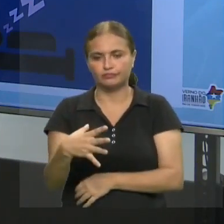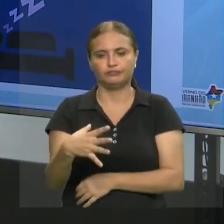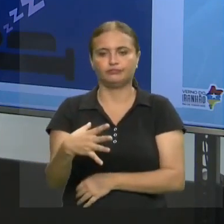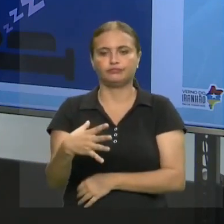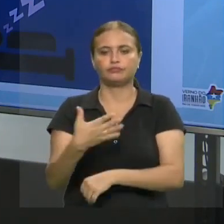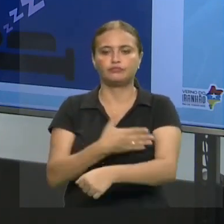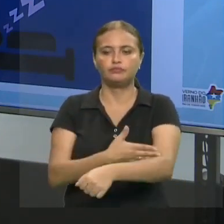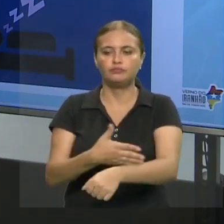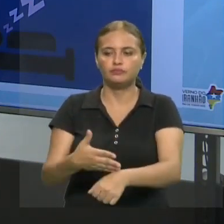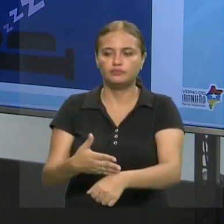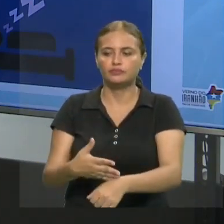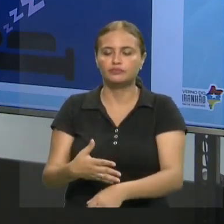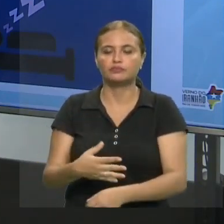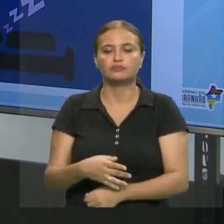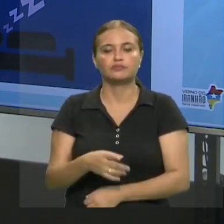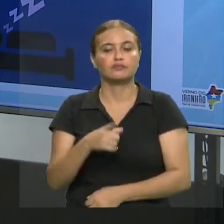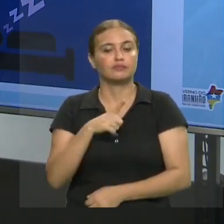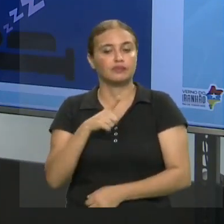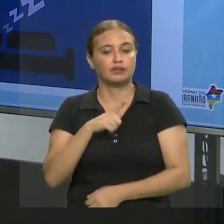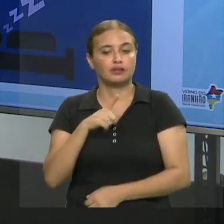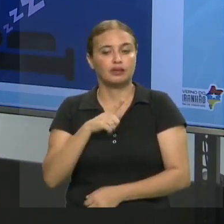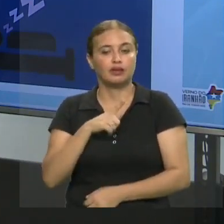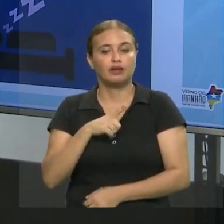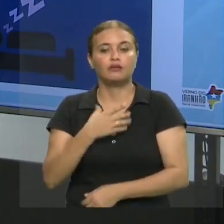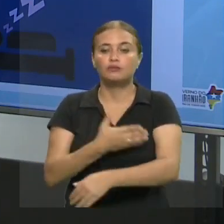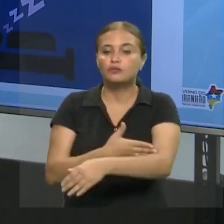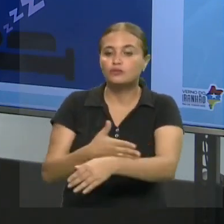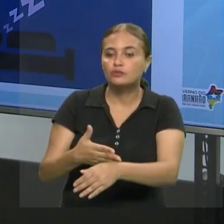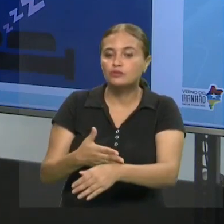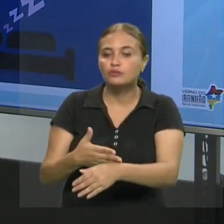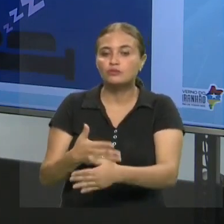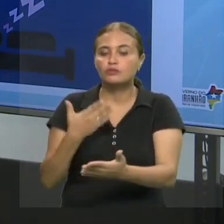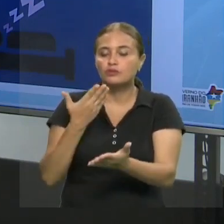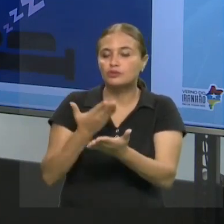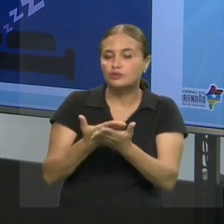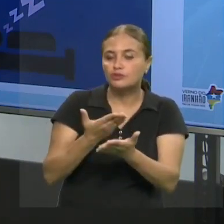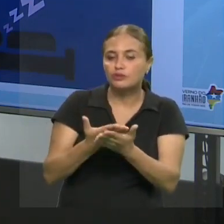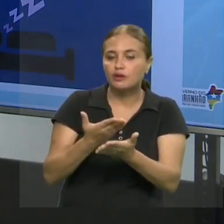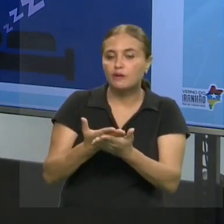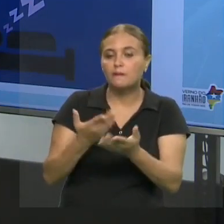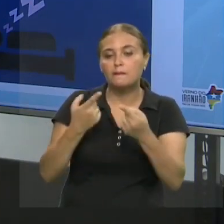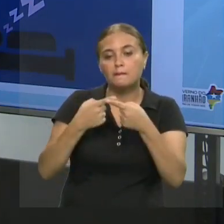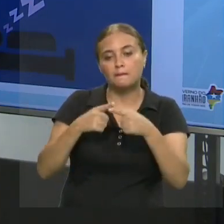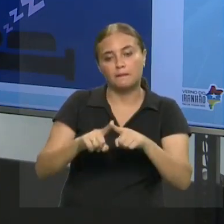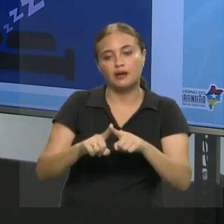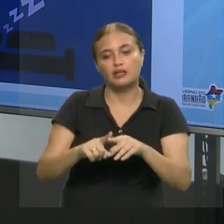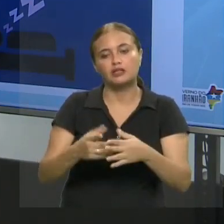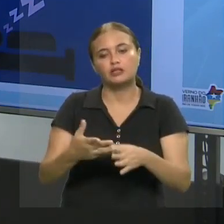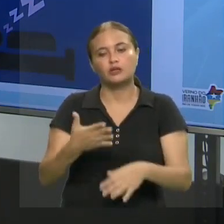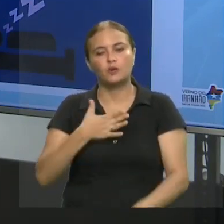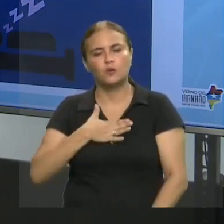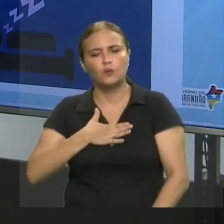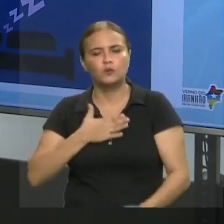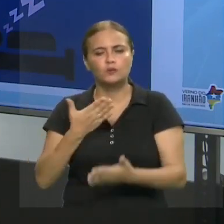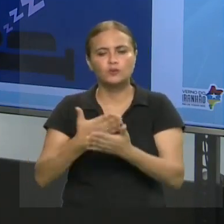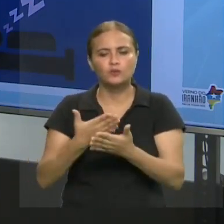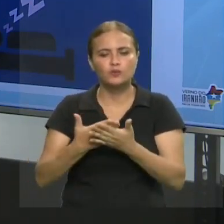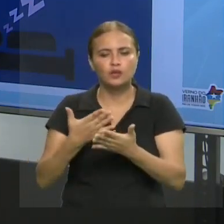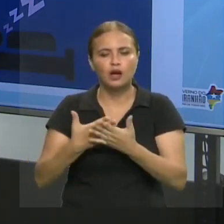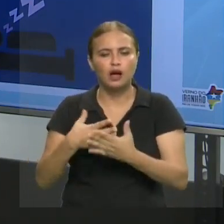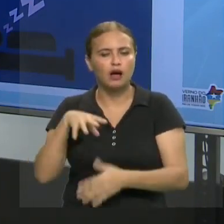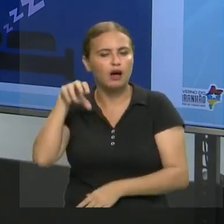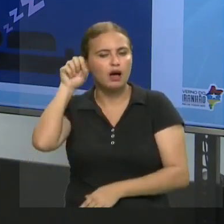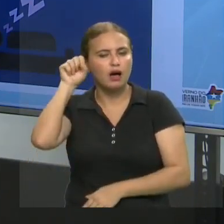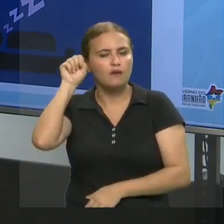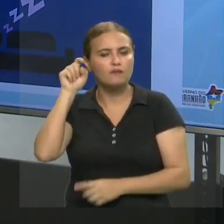por exemplo, eu tenho o hábito de estudar, mas automaticamente eu gosto de estudar ouvindo música.